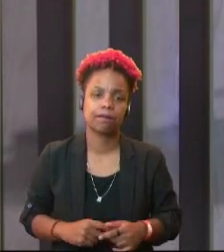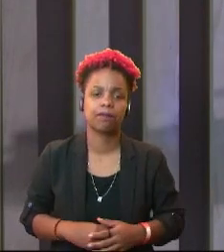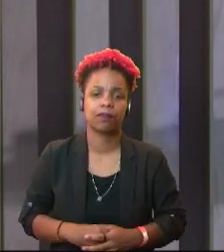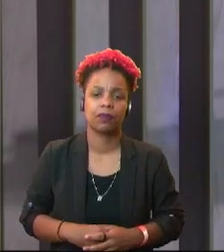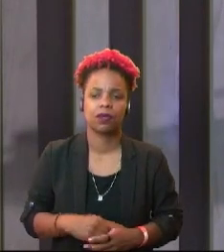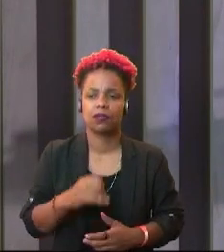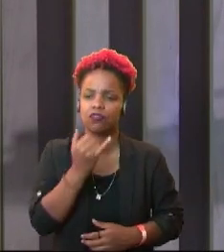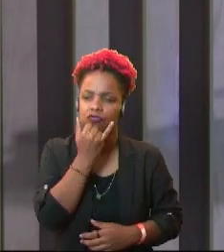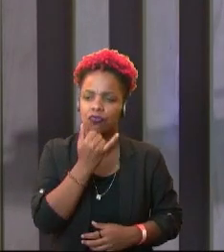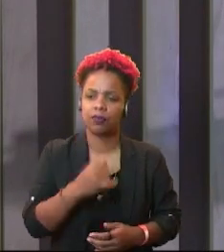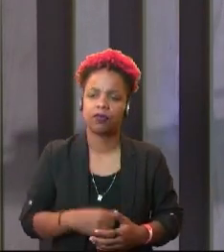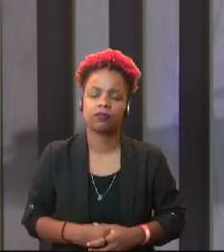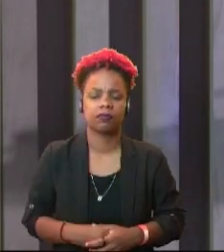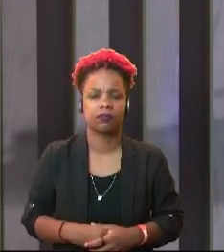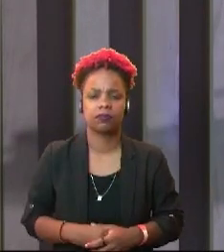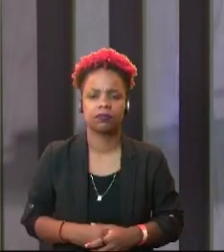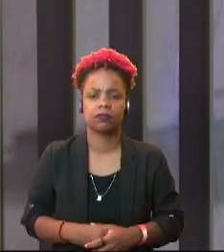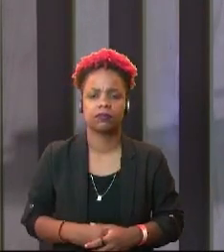Desculpe.